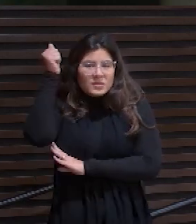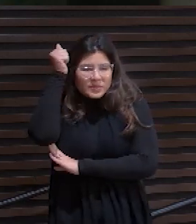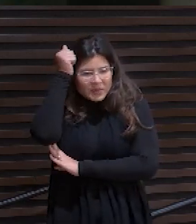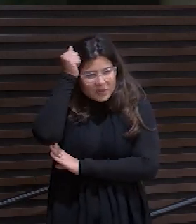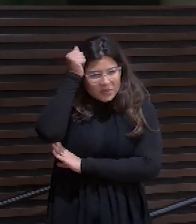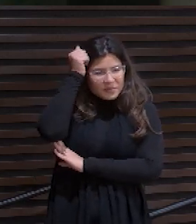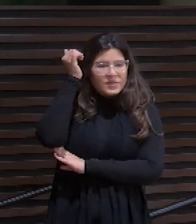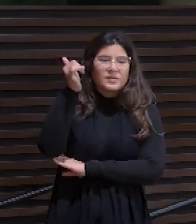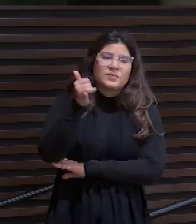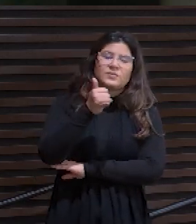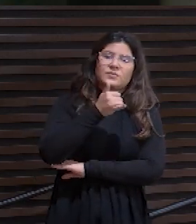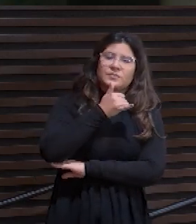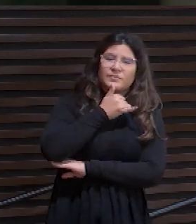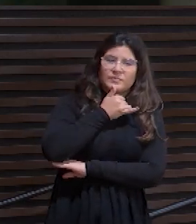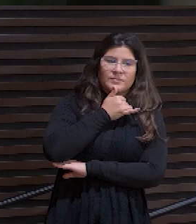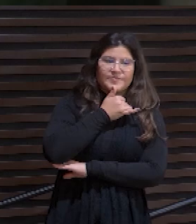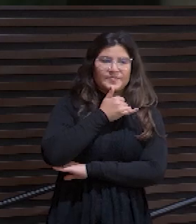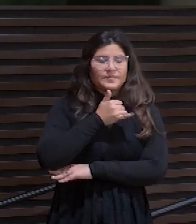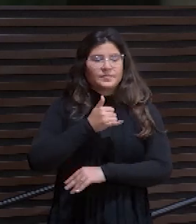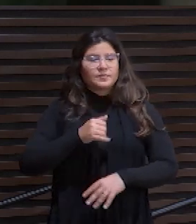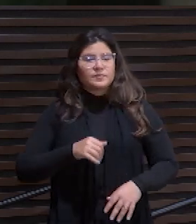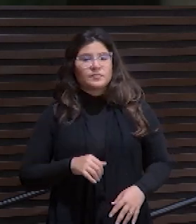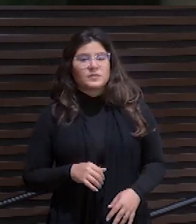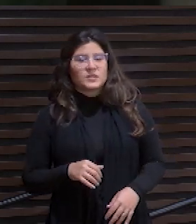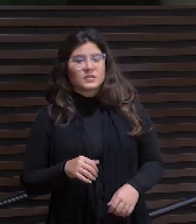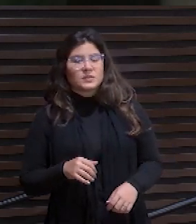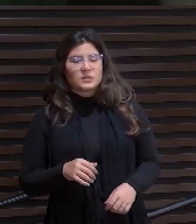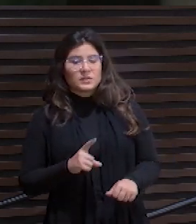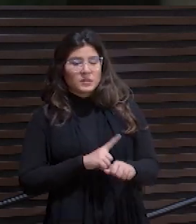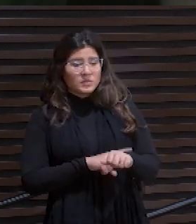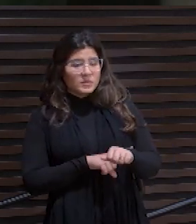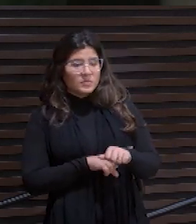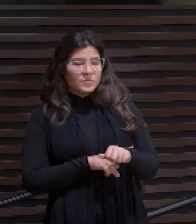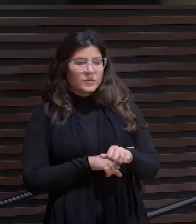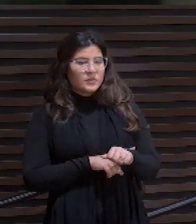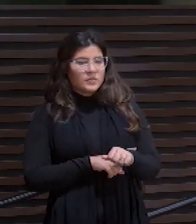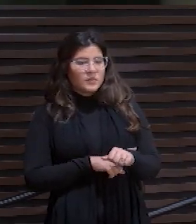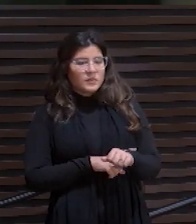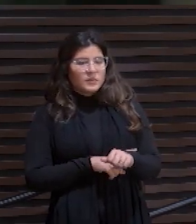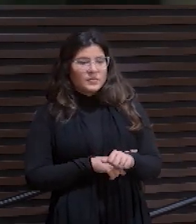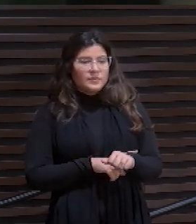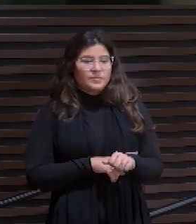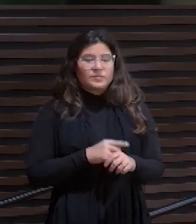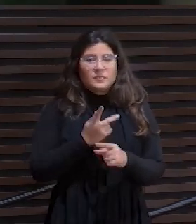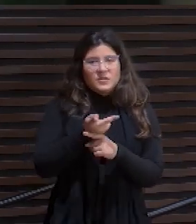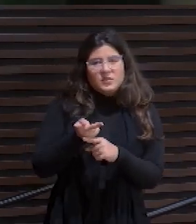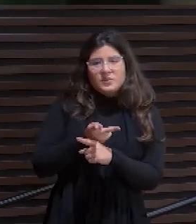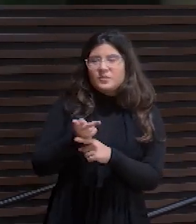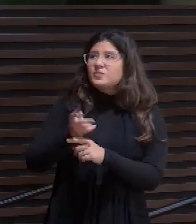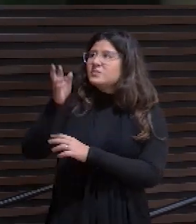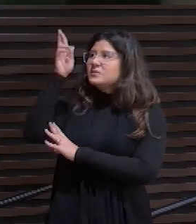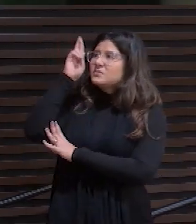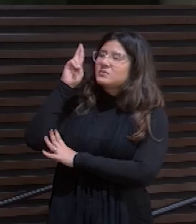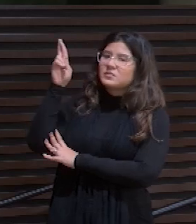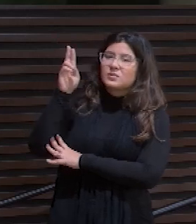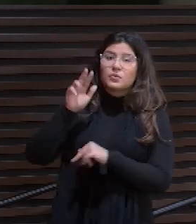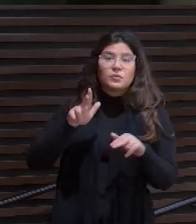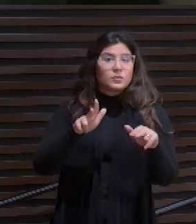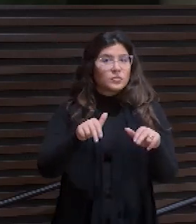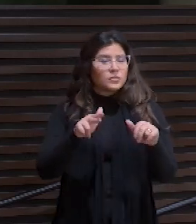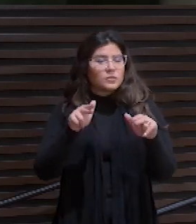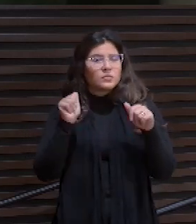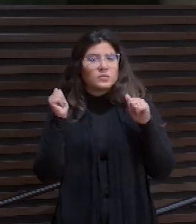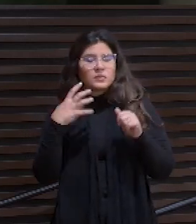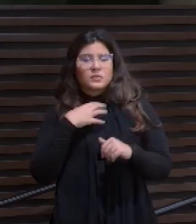prática voluntária em situações específicas de busca ao Senhor. Nunca de uma forma como os